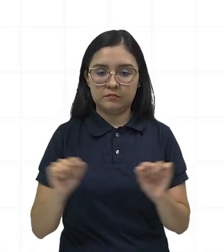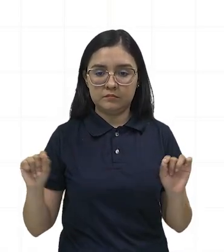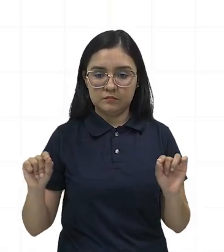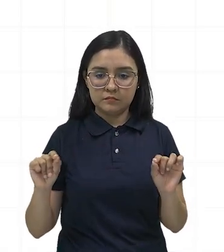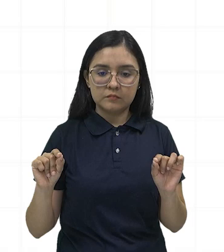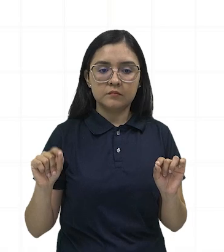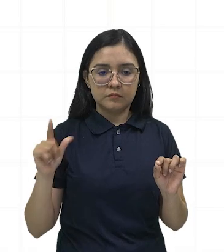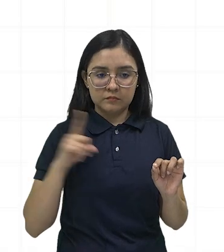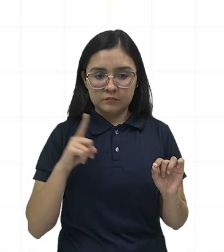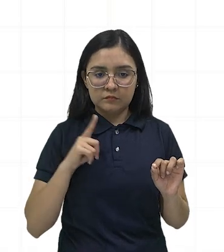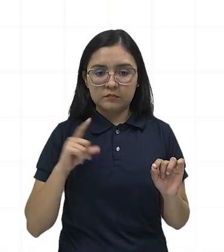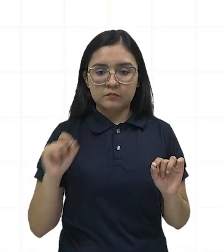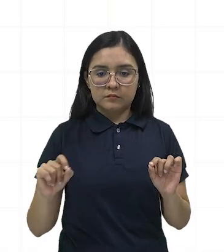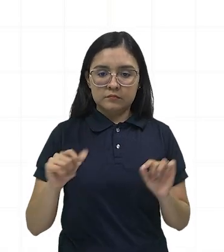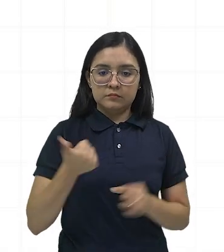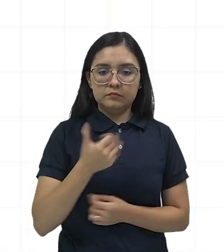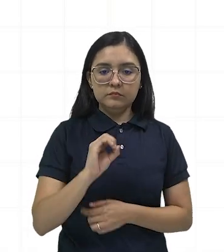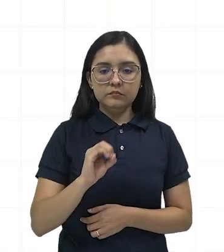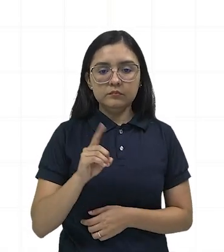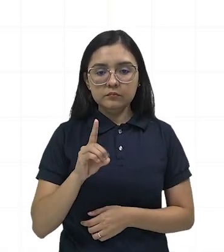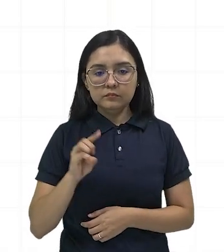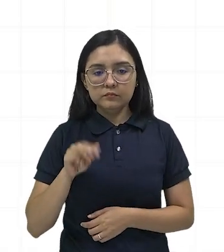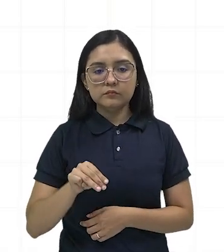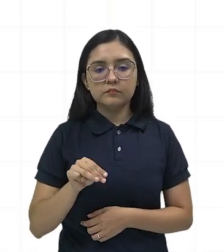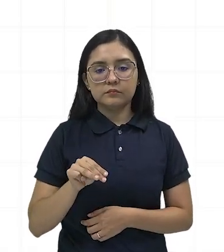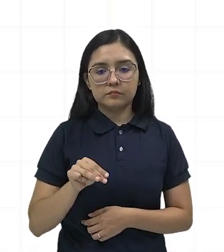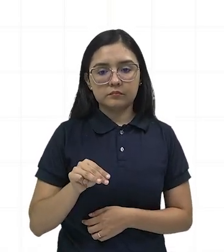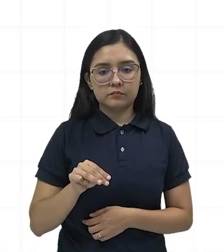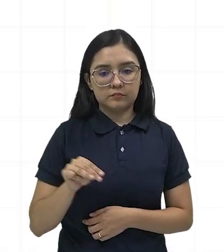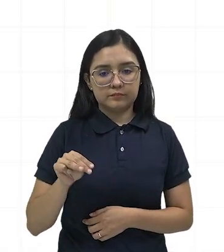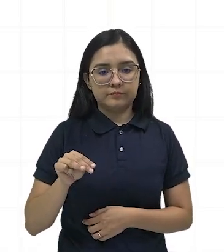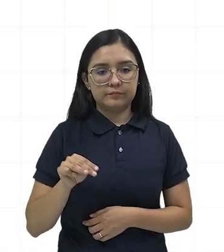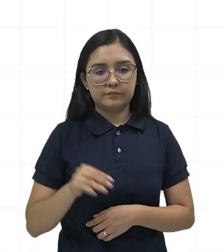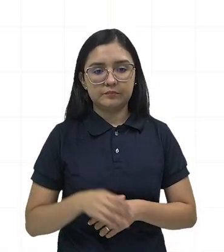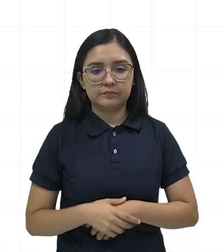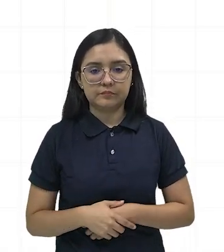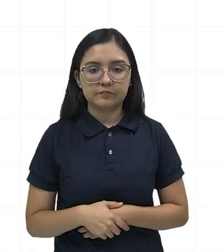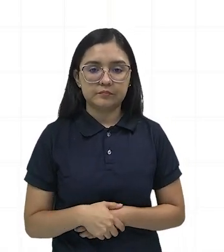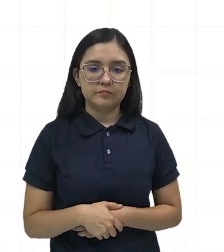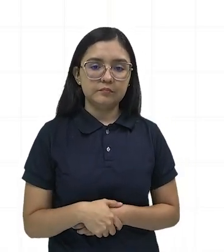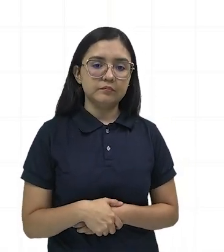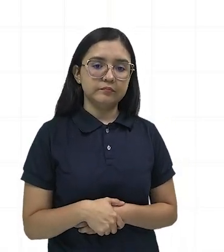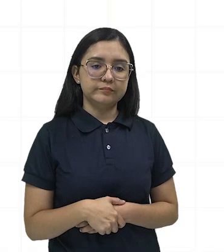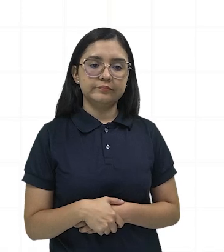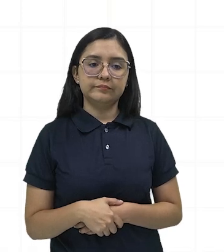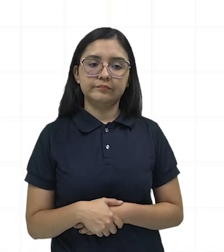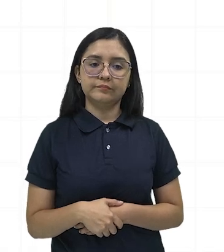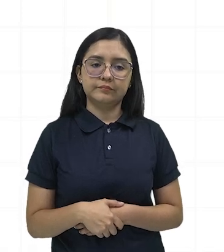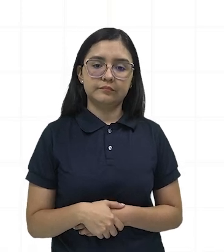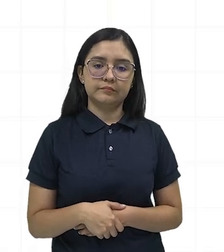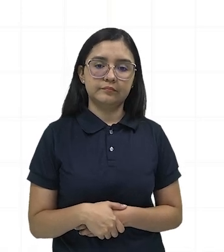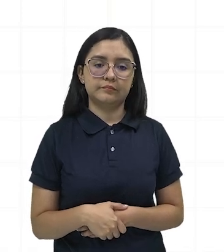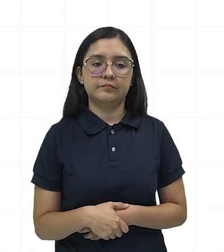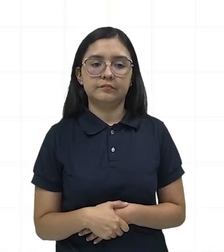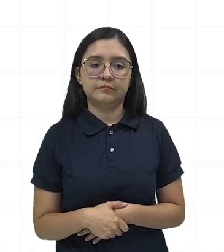também de 10 decímetros igual a esse aqui. Vejam